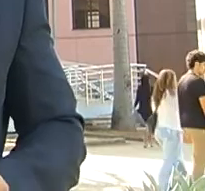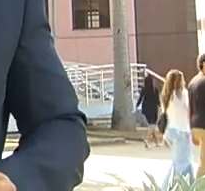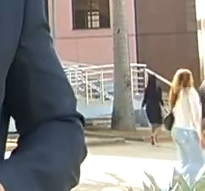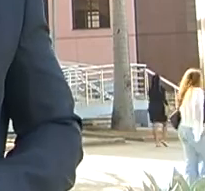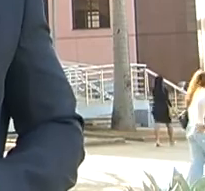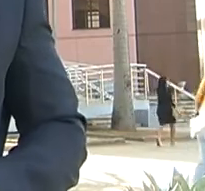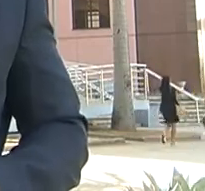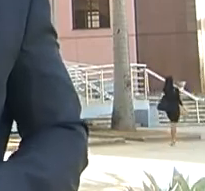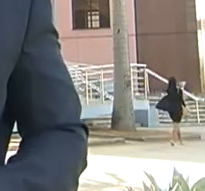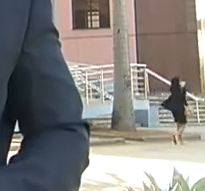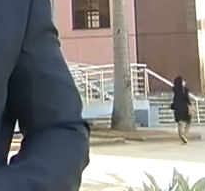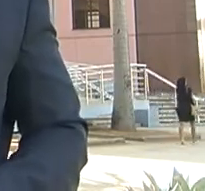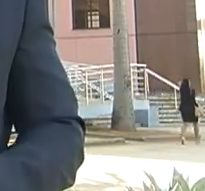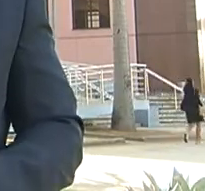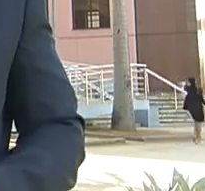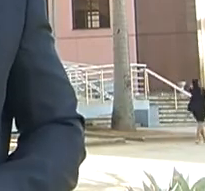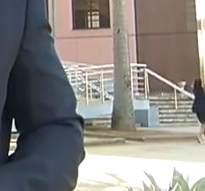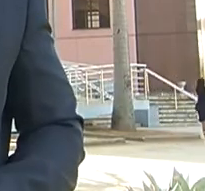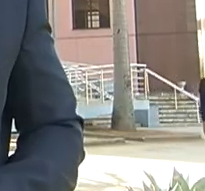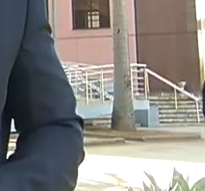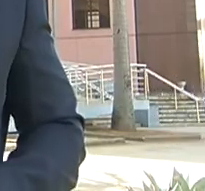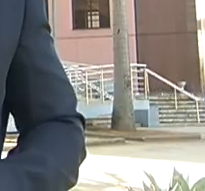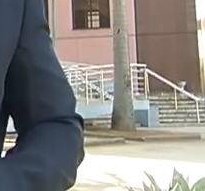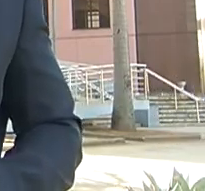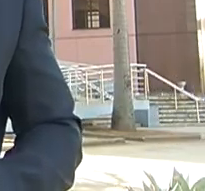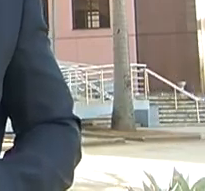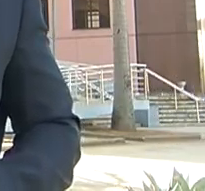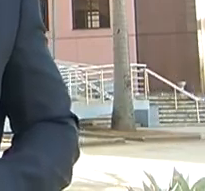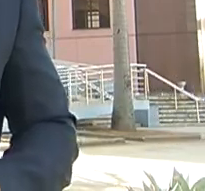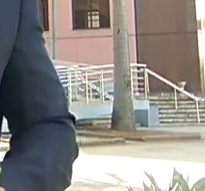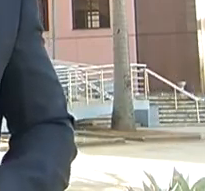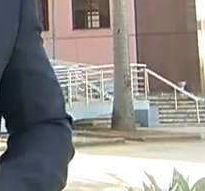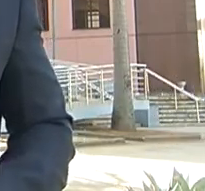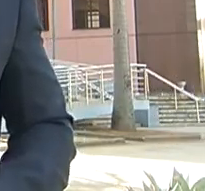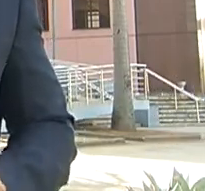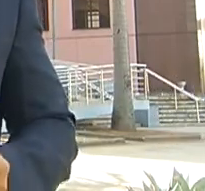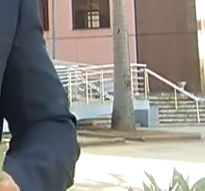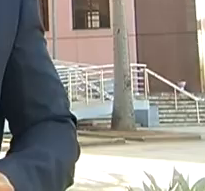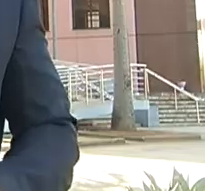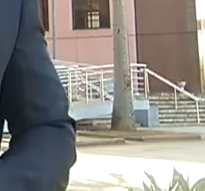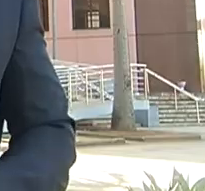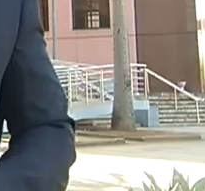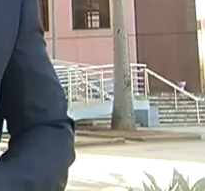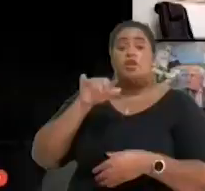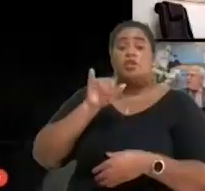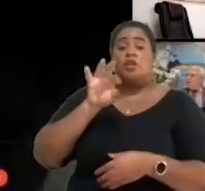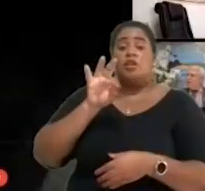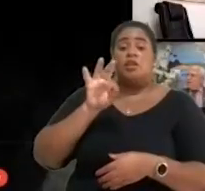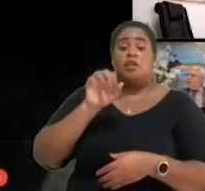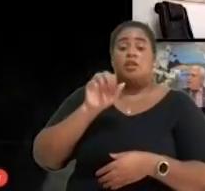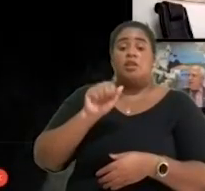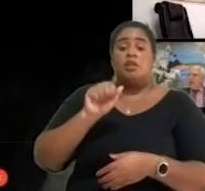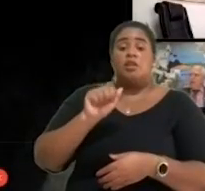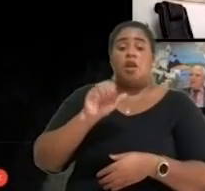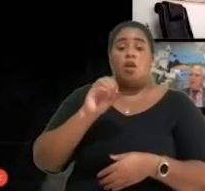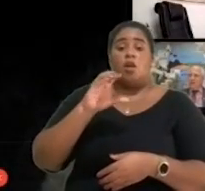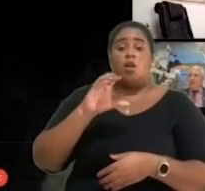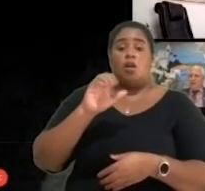estrada vai beneficiar diretamente os setores de mármore e granito. Uma